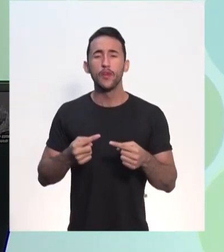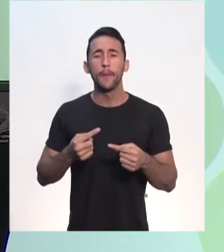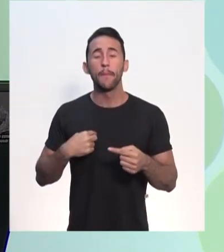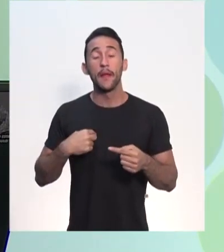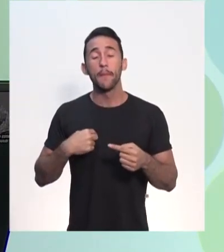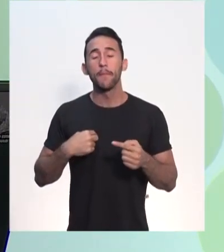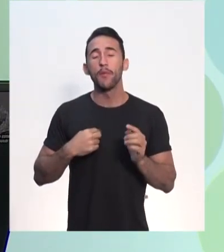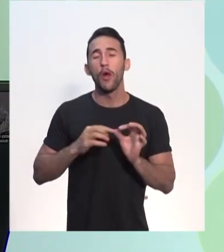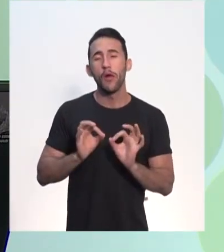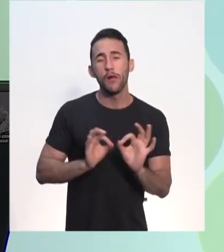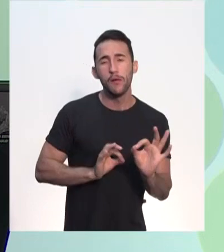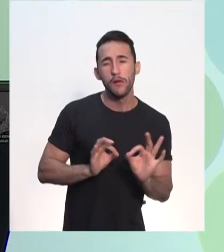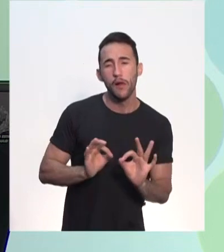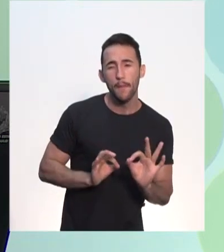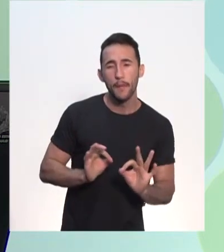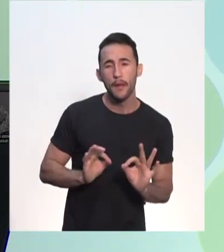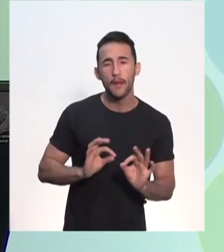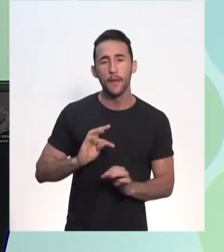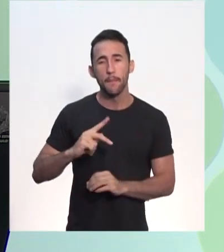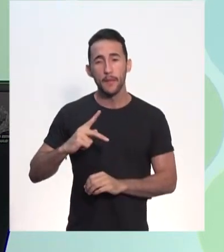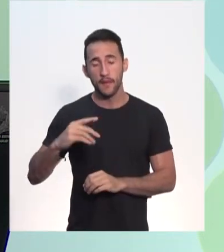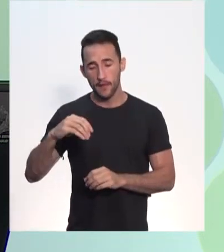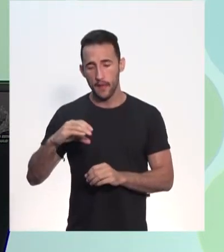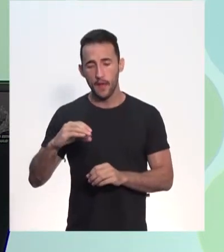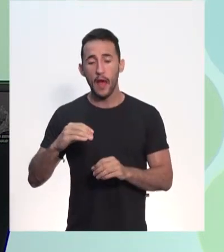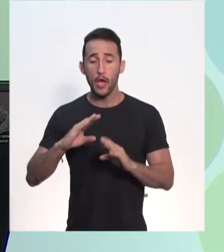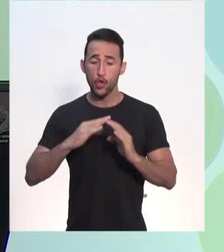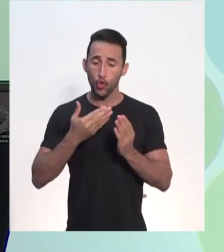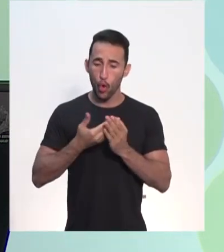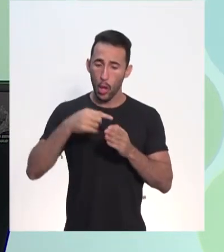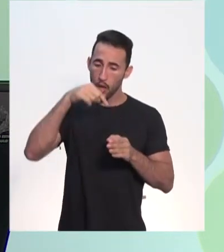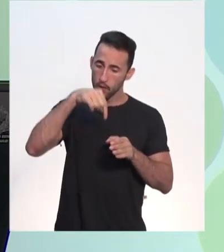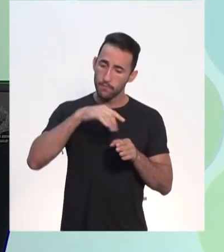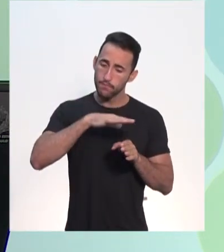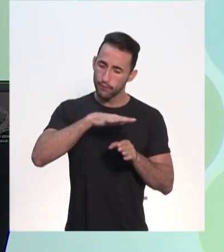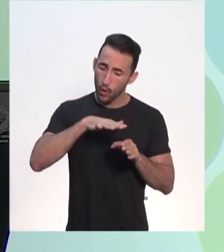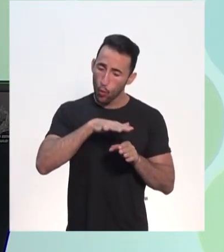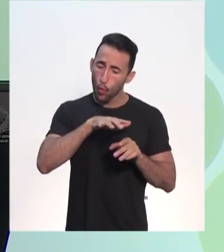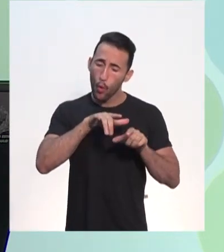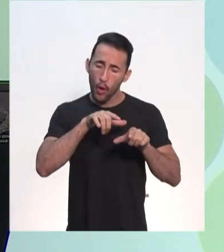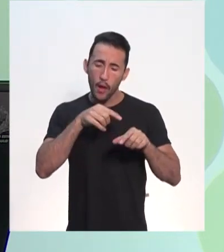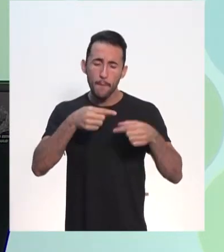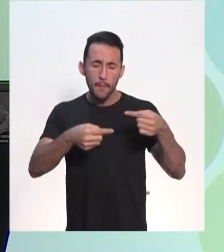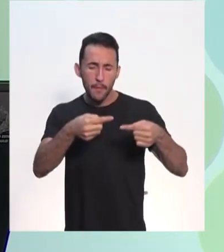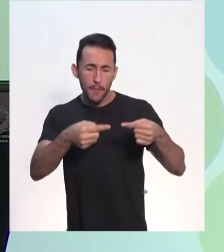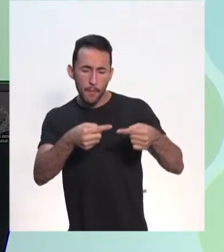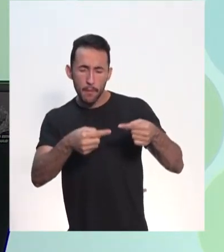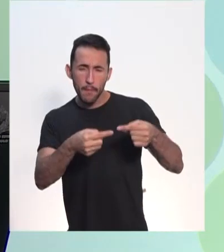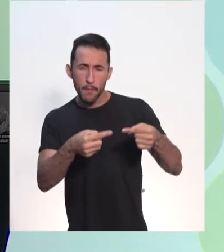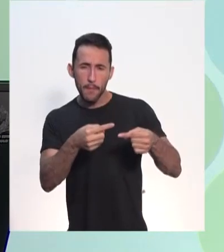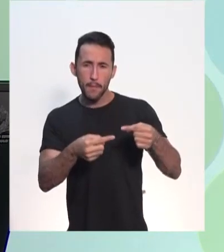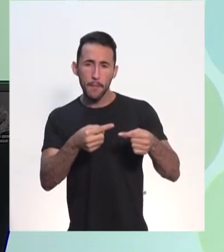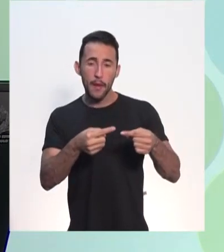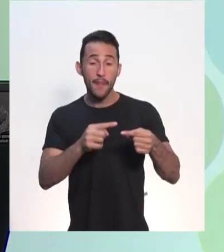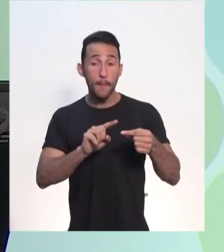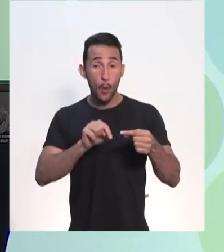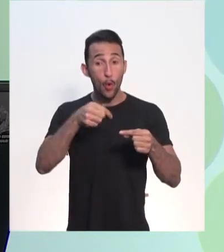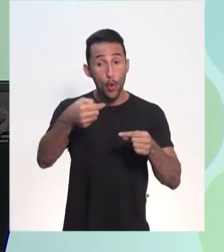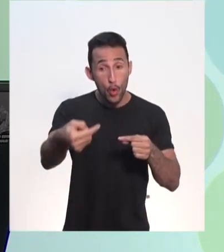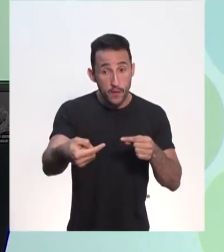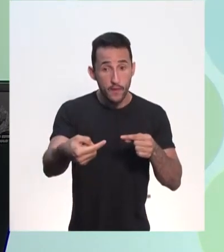da próxima semana, e que a escola tenha um espaço também para discutir os seus pontos, para discutir as suas